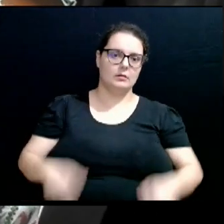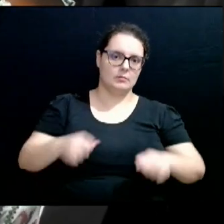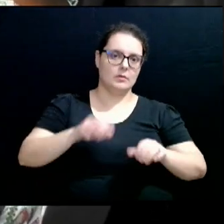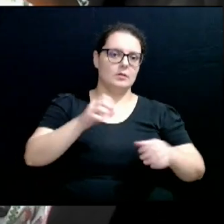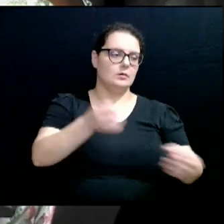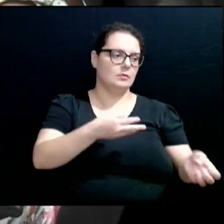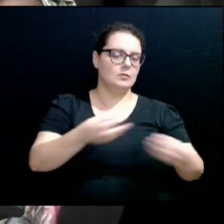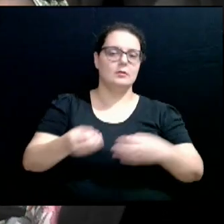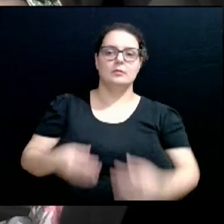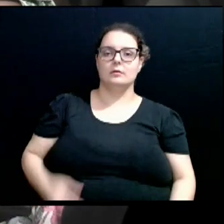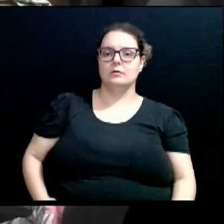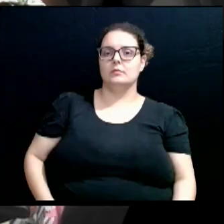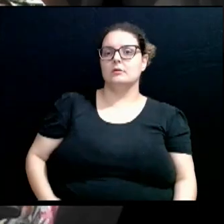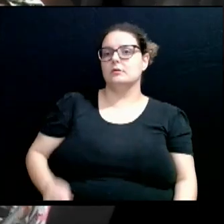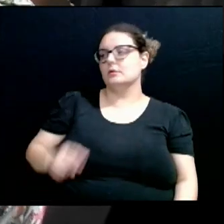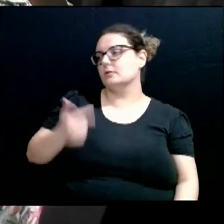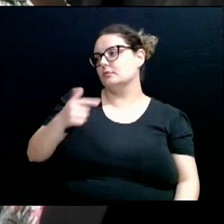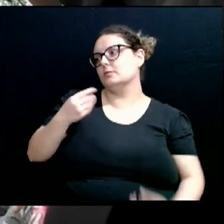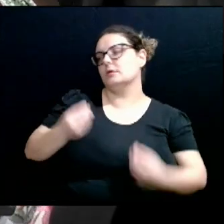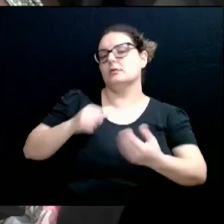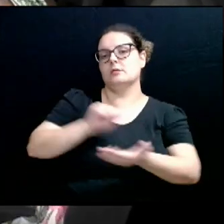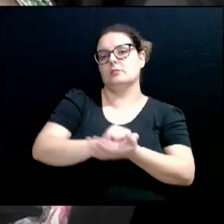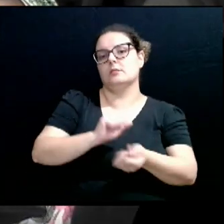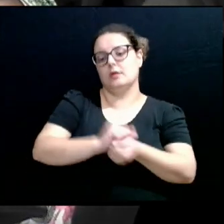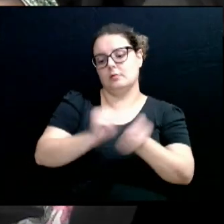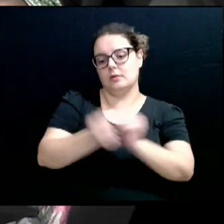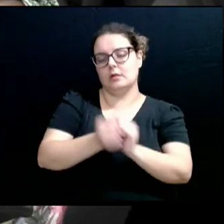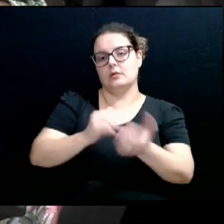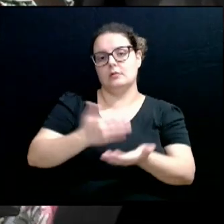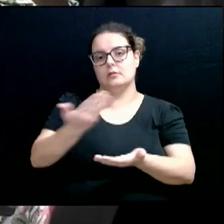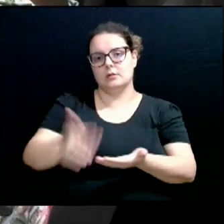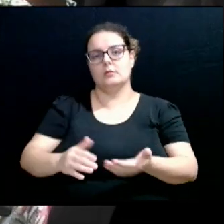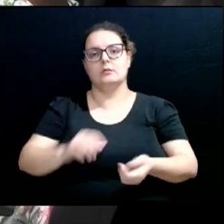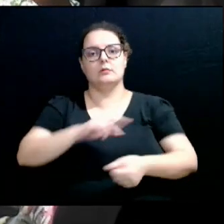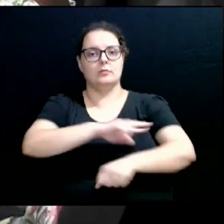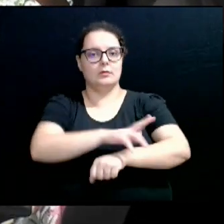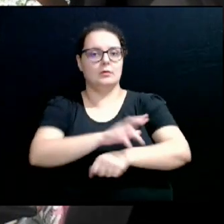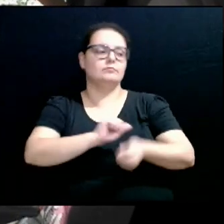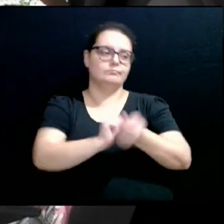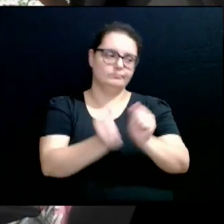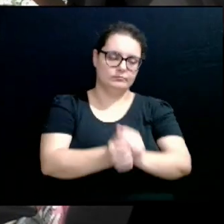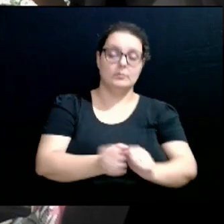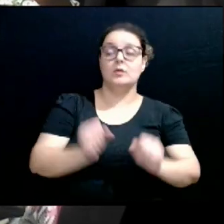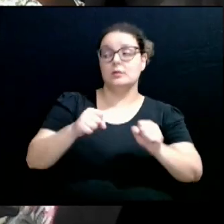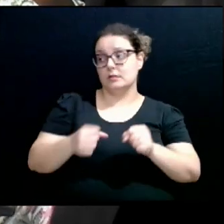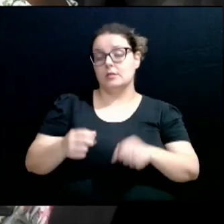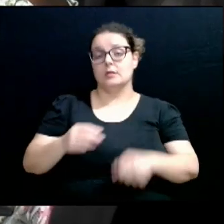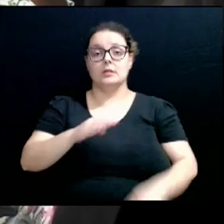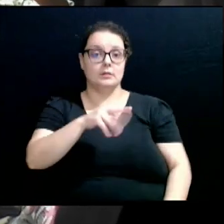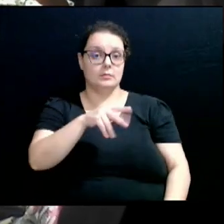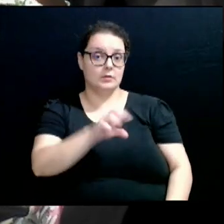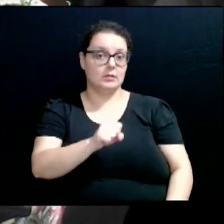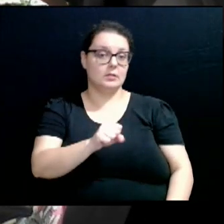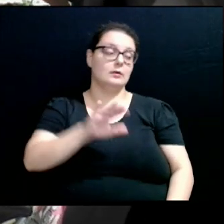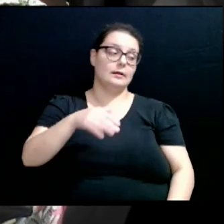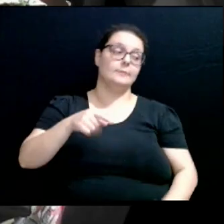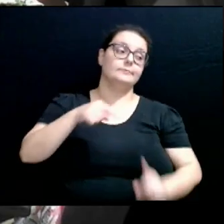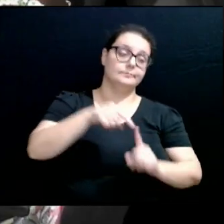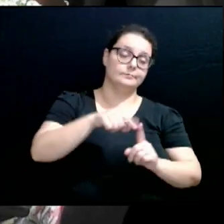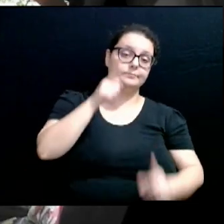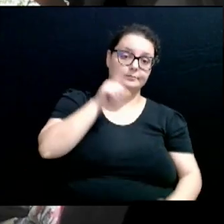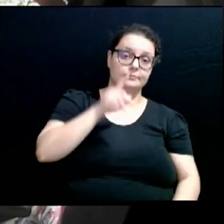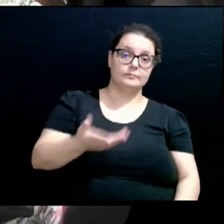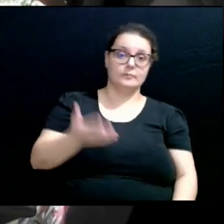né, Iranda? Exatamente. O racismo sempre busca brechas quando se atinge, você entende que